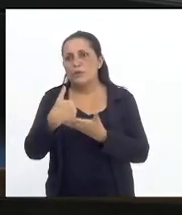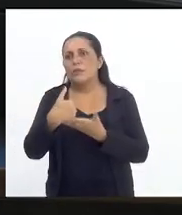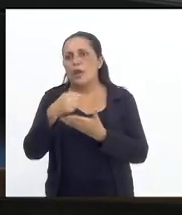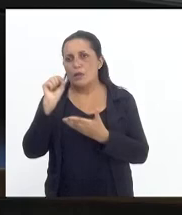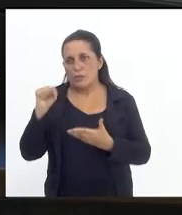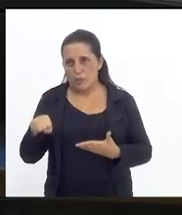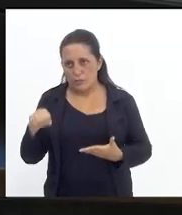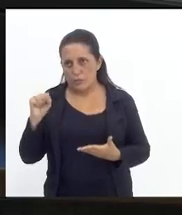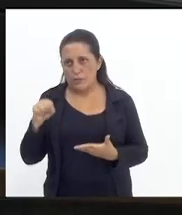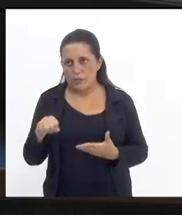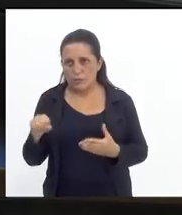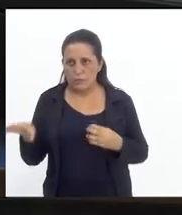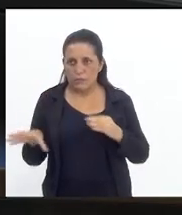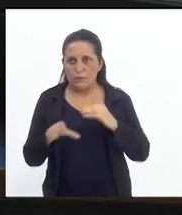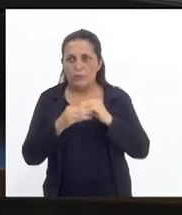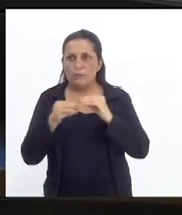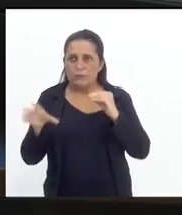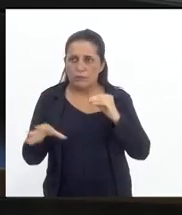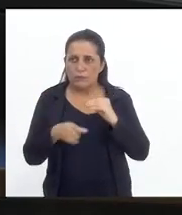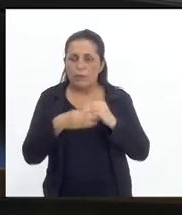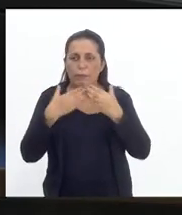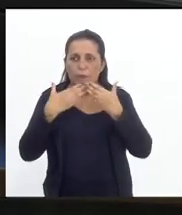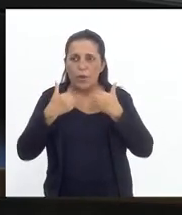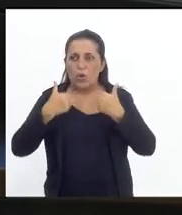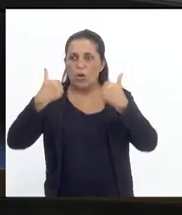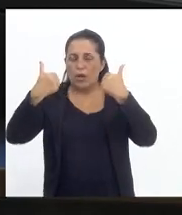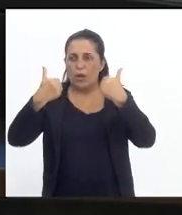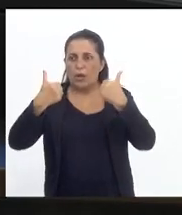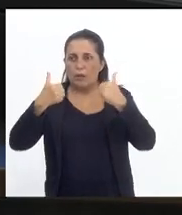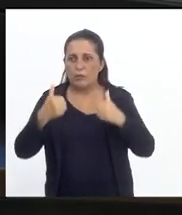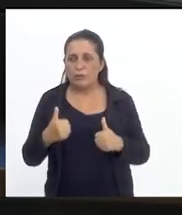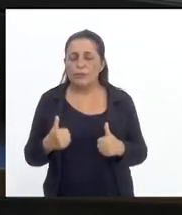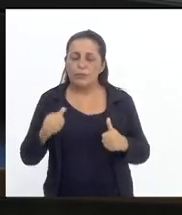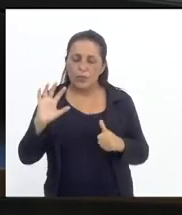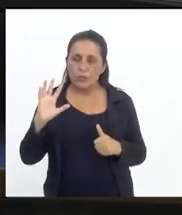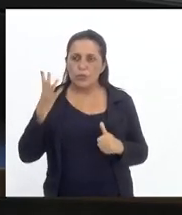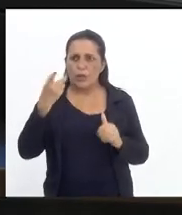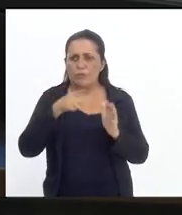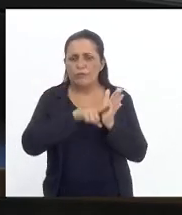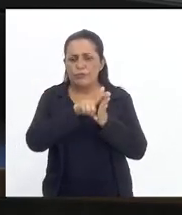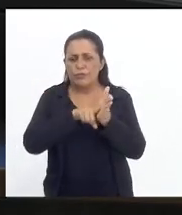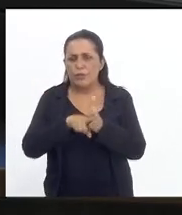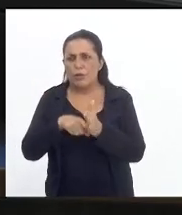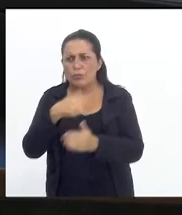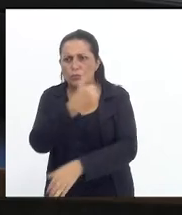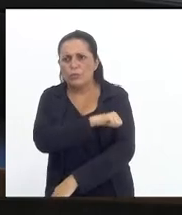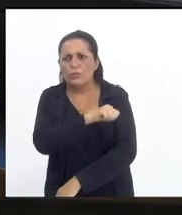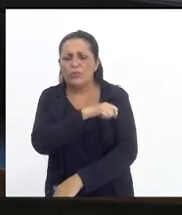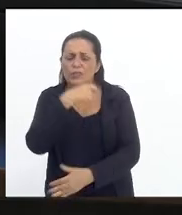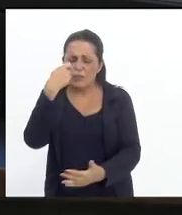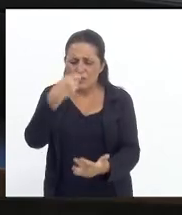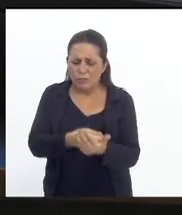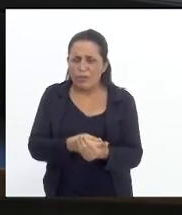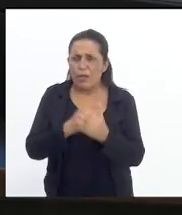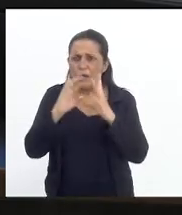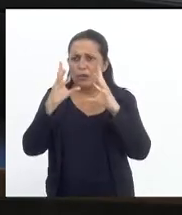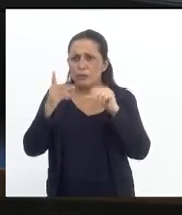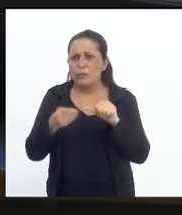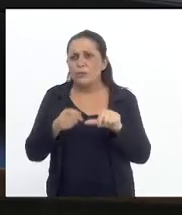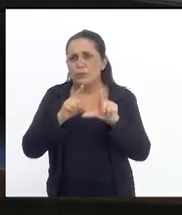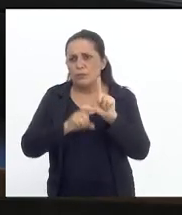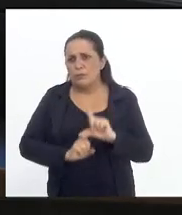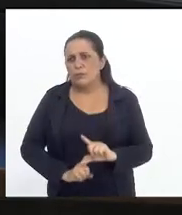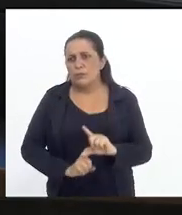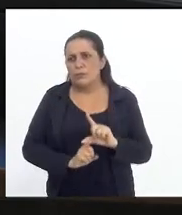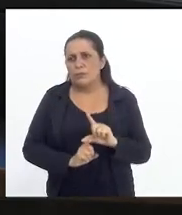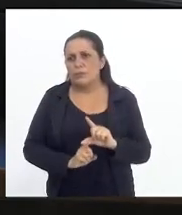isso sim ir compondo e melhorando o resultado fiscal do Rio de Janeiro e podendo Honrar com todos os compromissos Inclusive